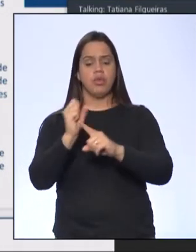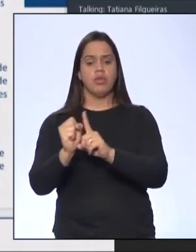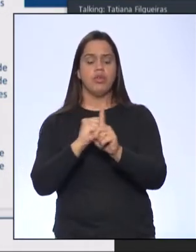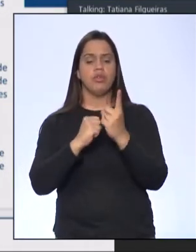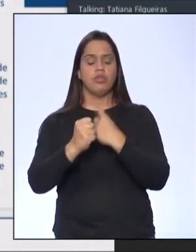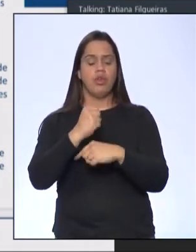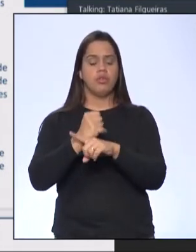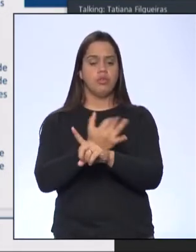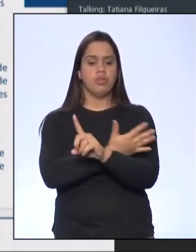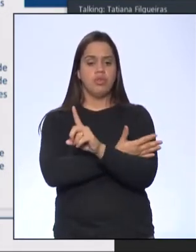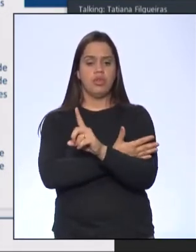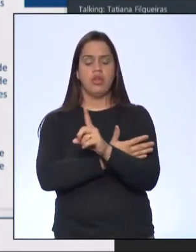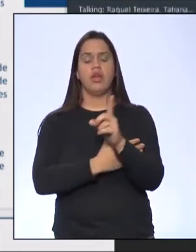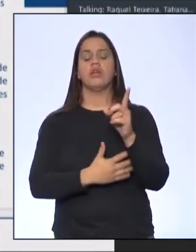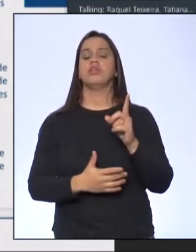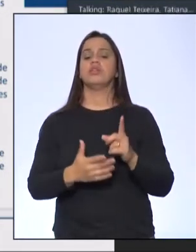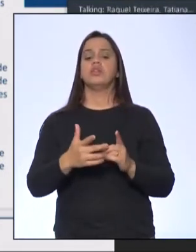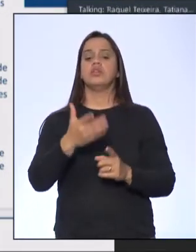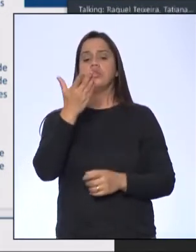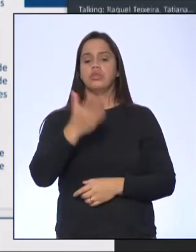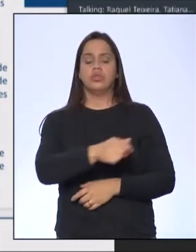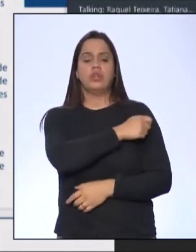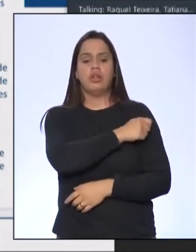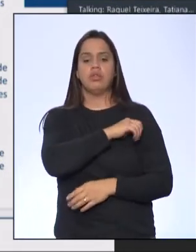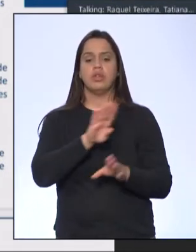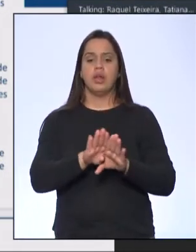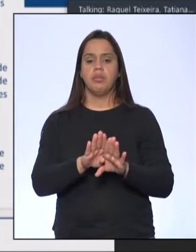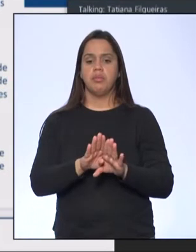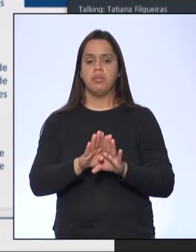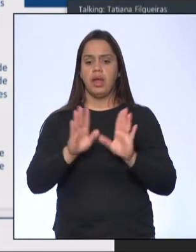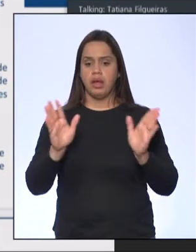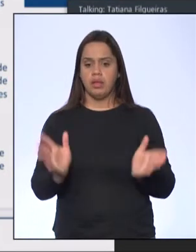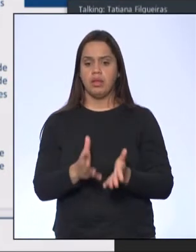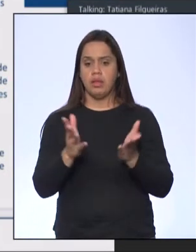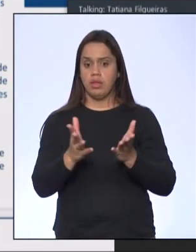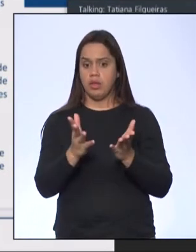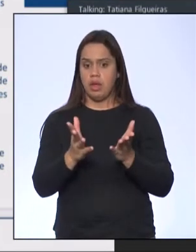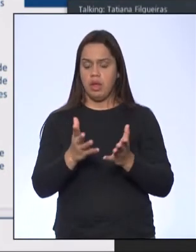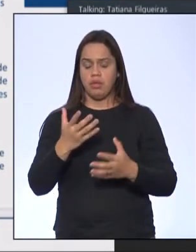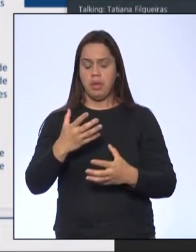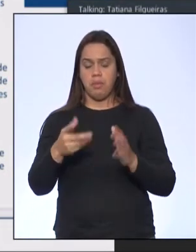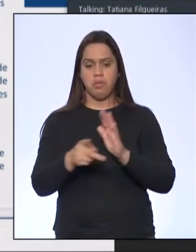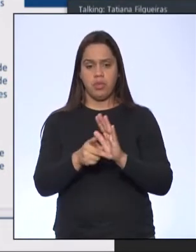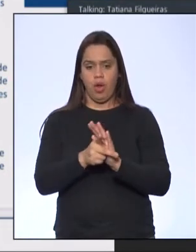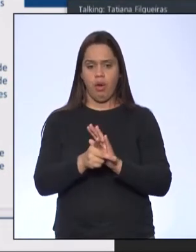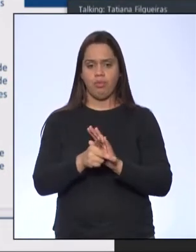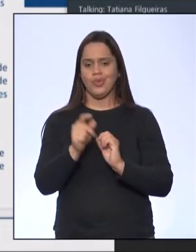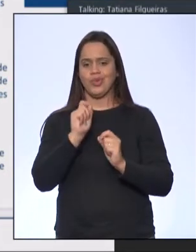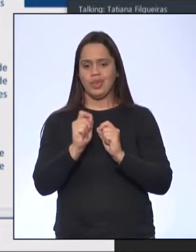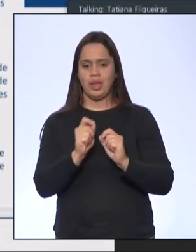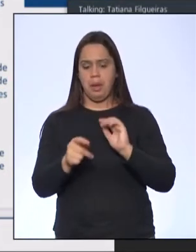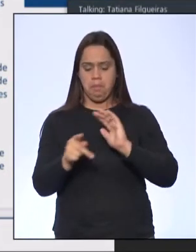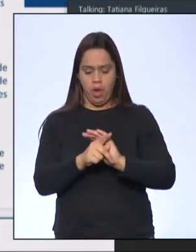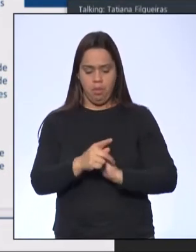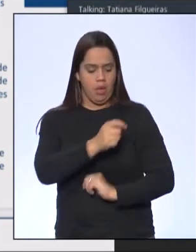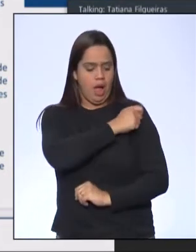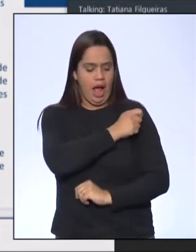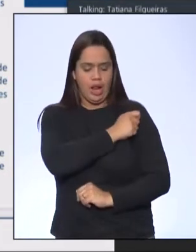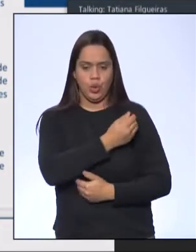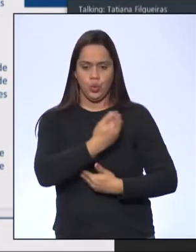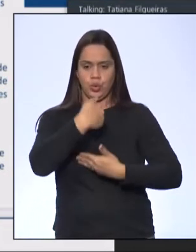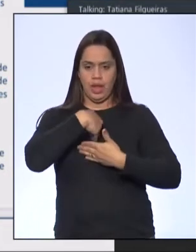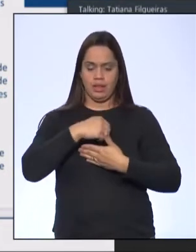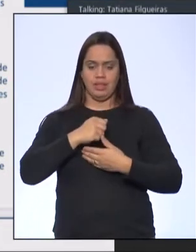dos alunos. Eles promovem a motivação intrínseca dos alunos, que é aquela que nasce do próprio aluno. Ele